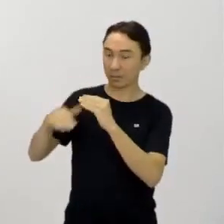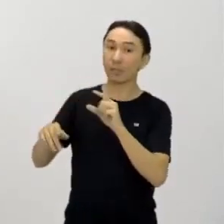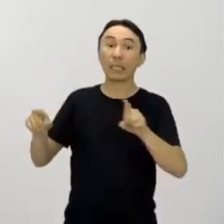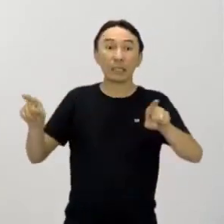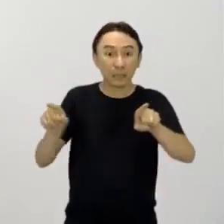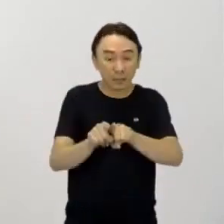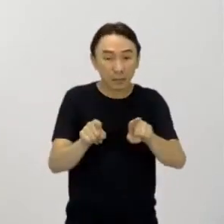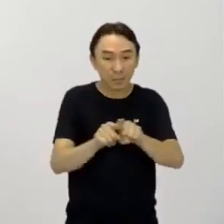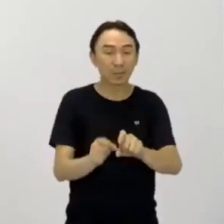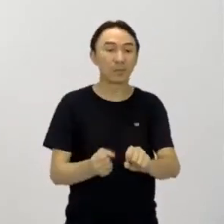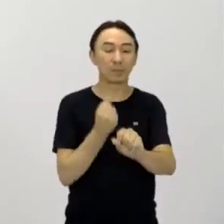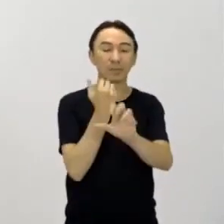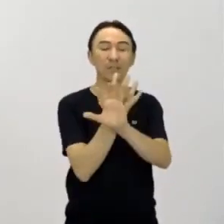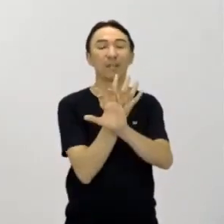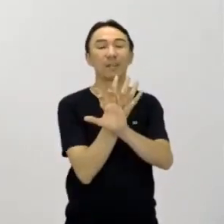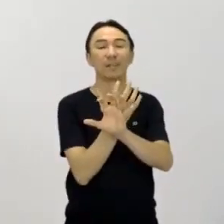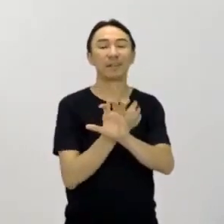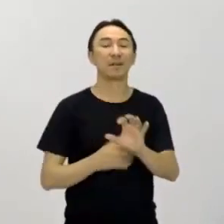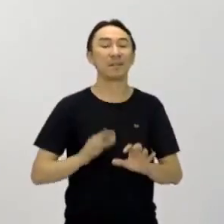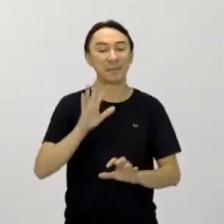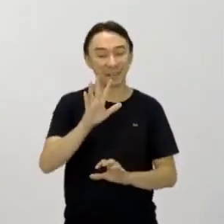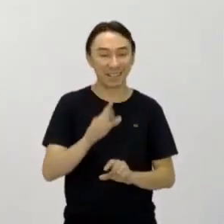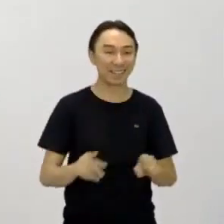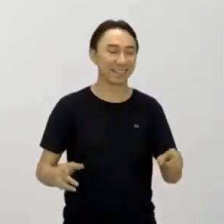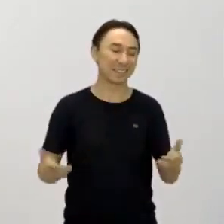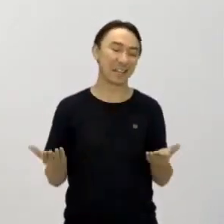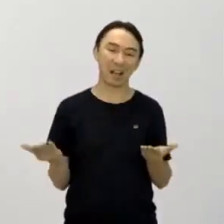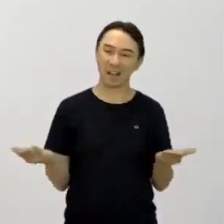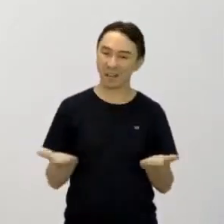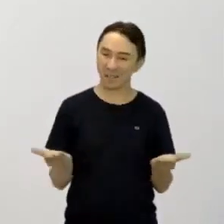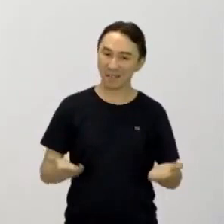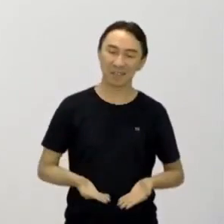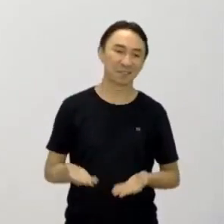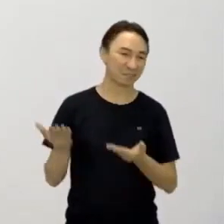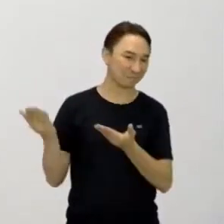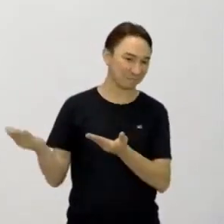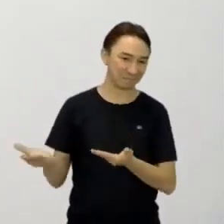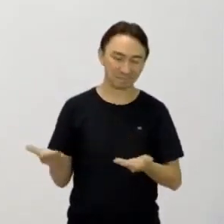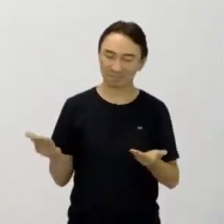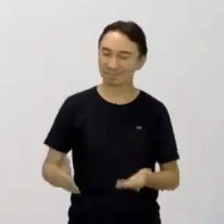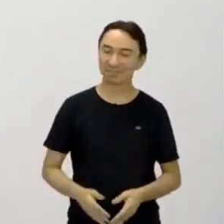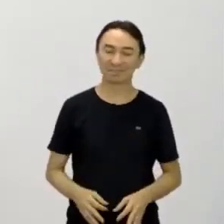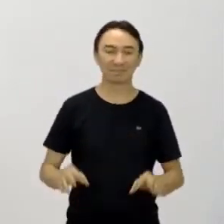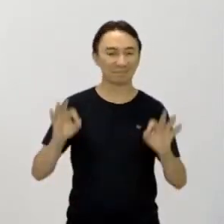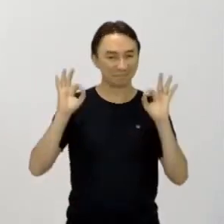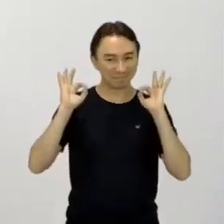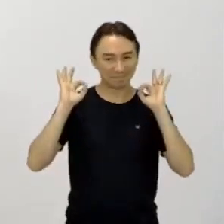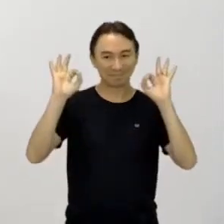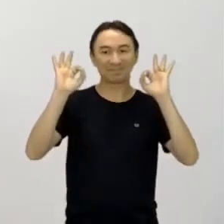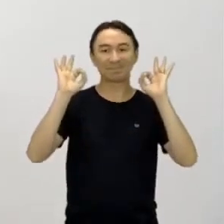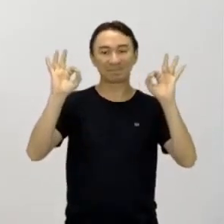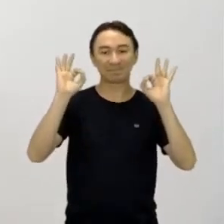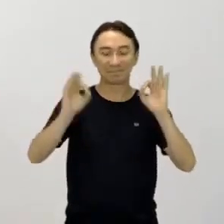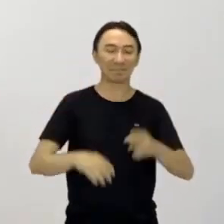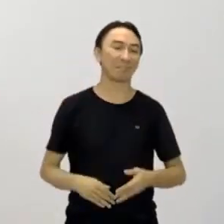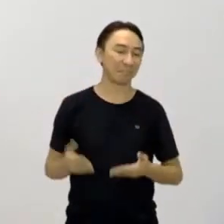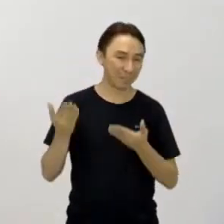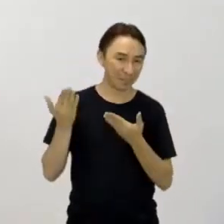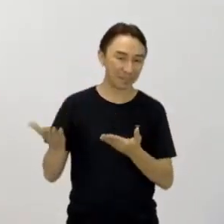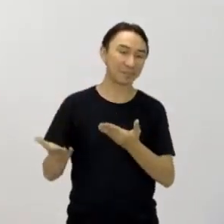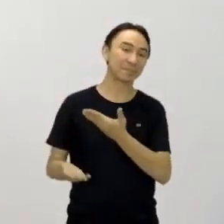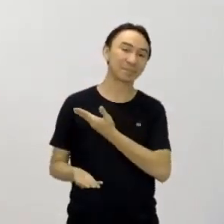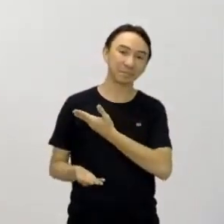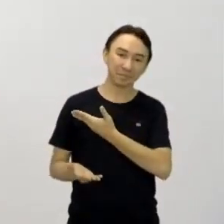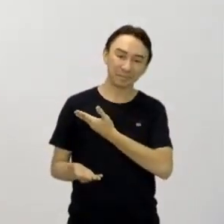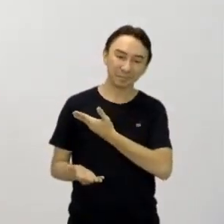mais importante, eu tenho um convidado aqui, dessa vez especialíssimo, especialista, um parceirão, que é o